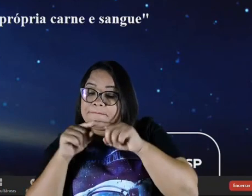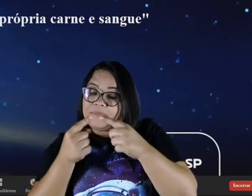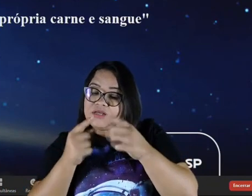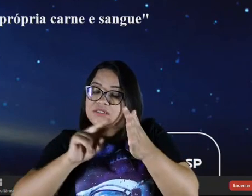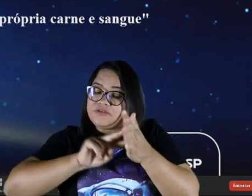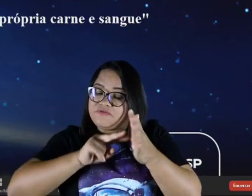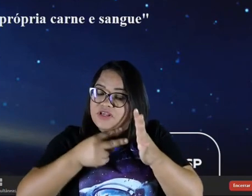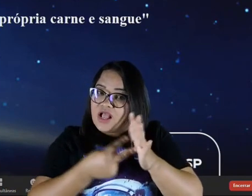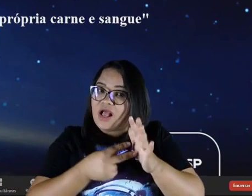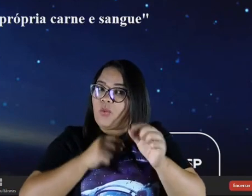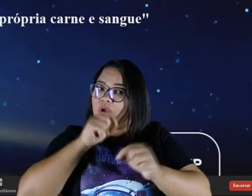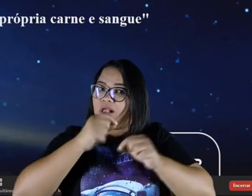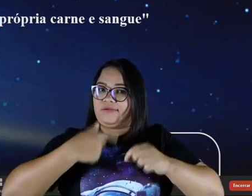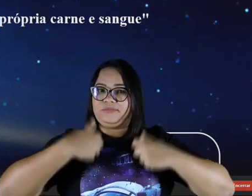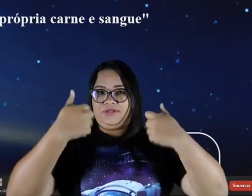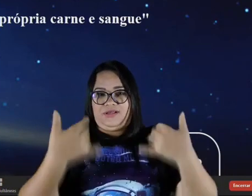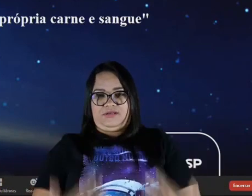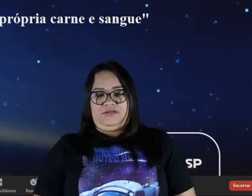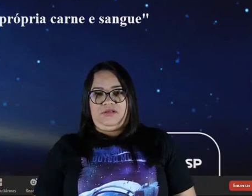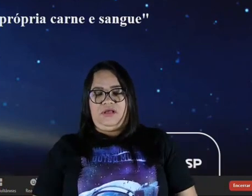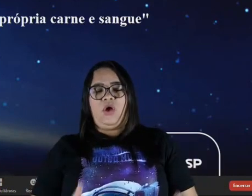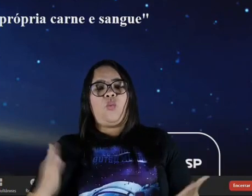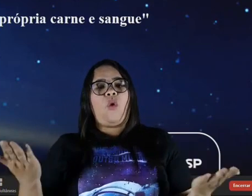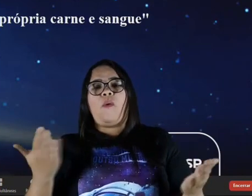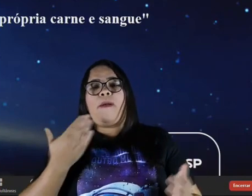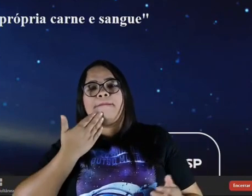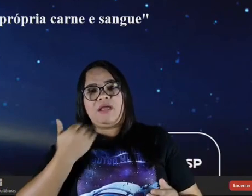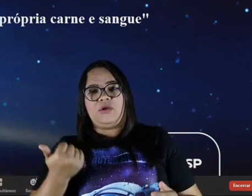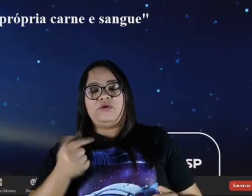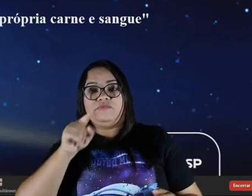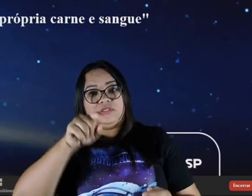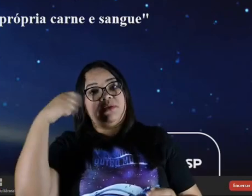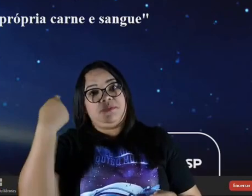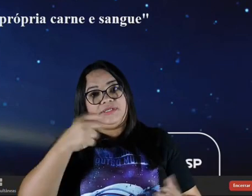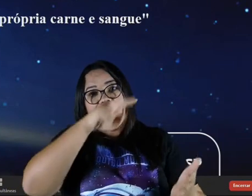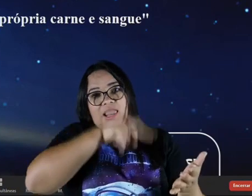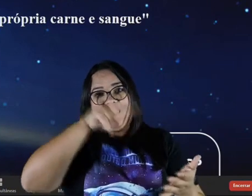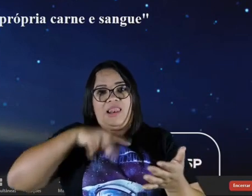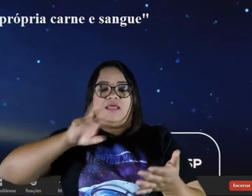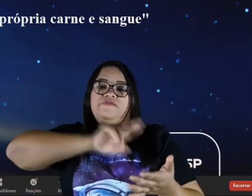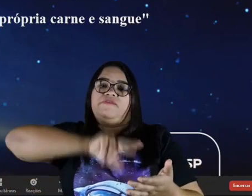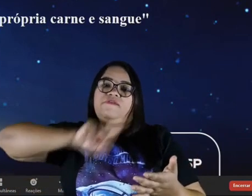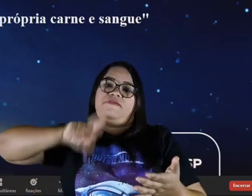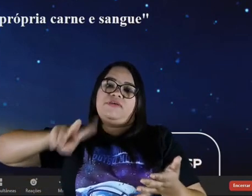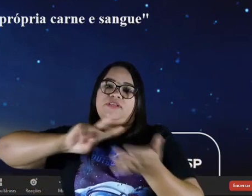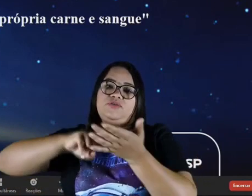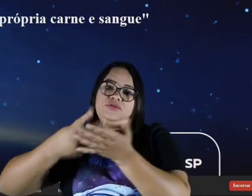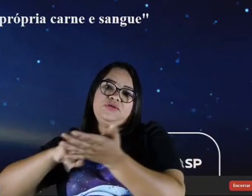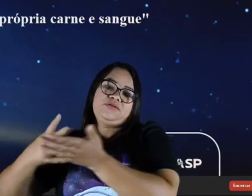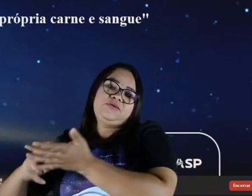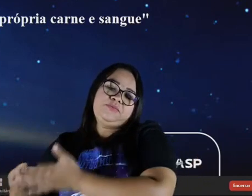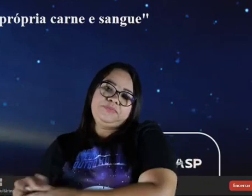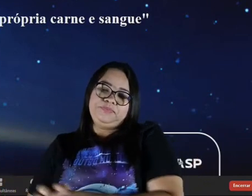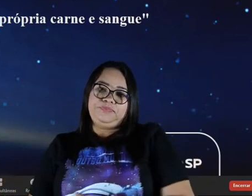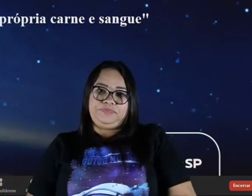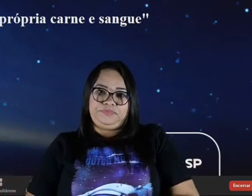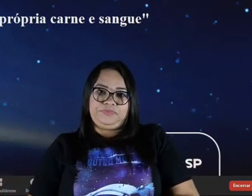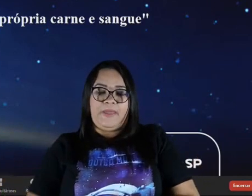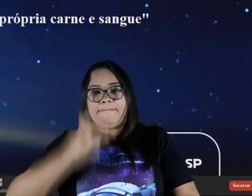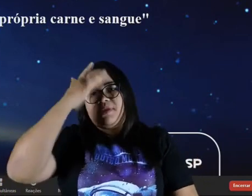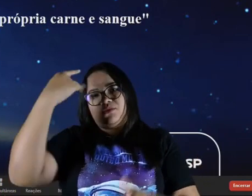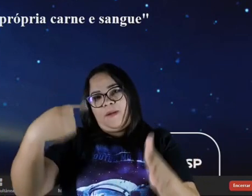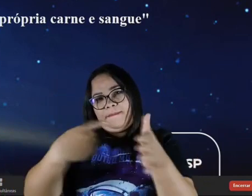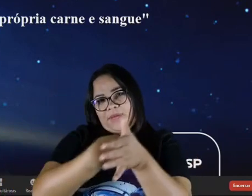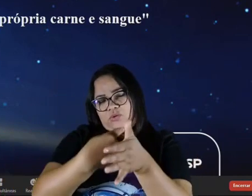ideal? Na verdade, o ideal é você ler todas as traduções que você puder. Quando algumas pessoas perguntam assim, Rodrigo, na internet, né? Qual é a tradução